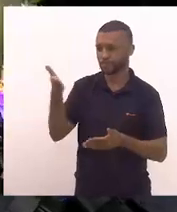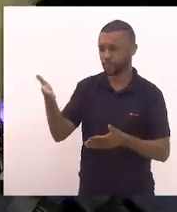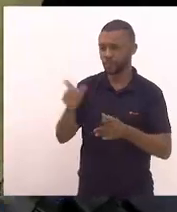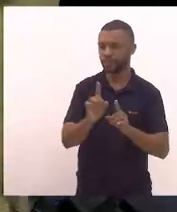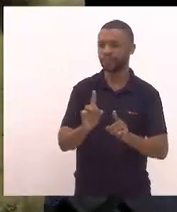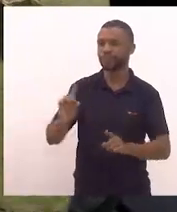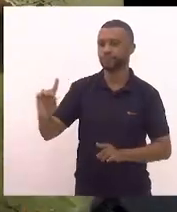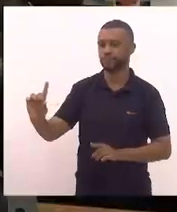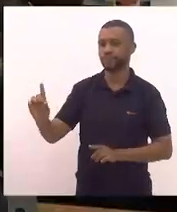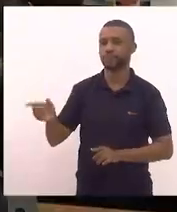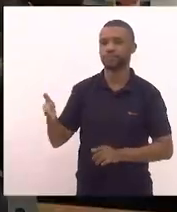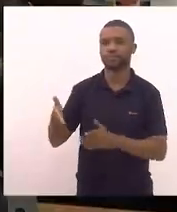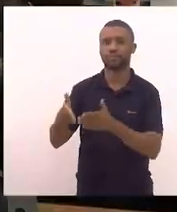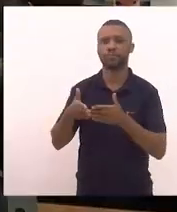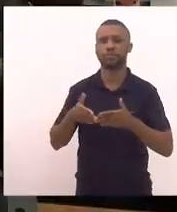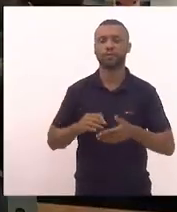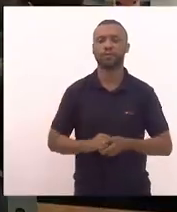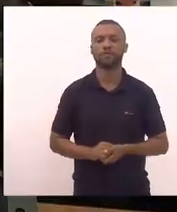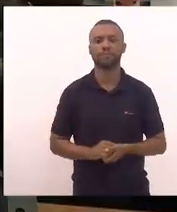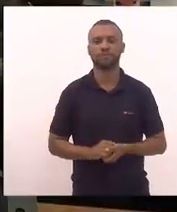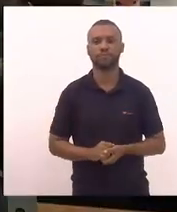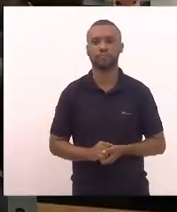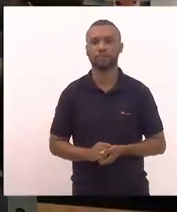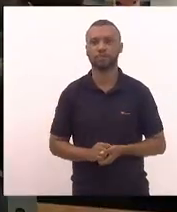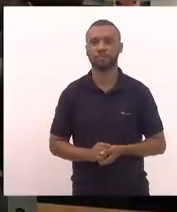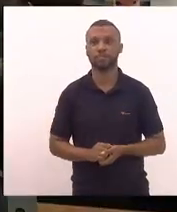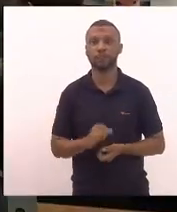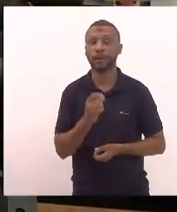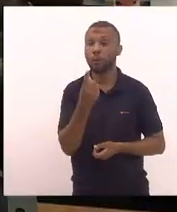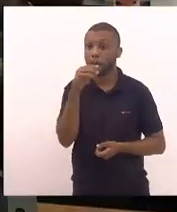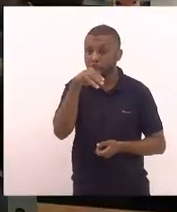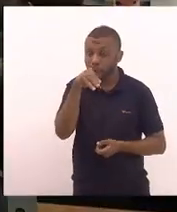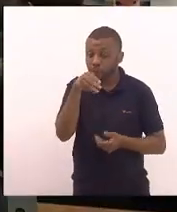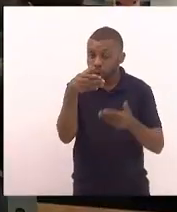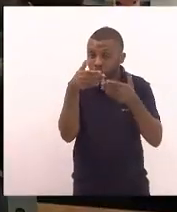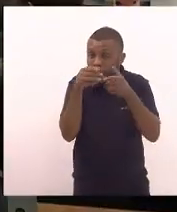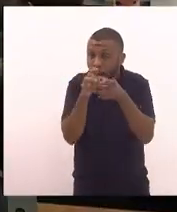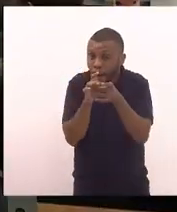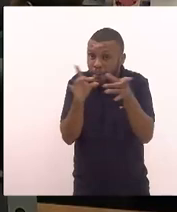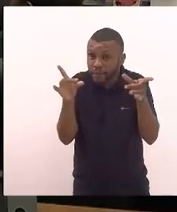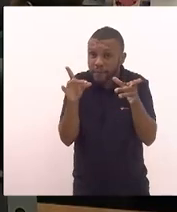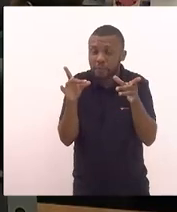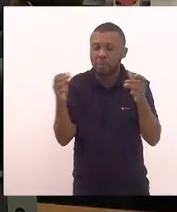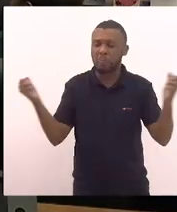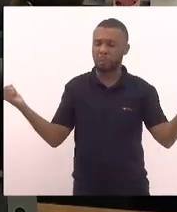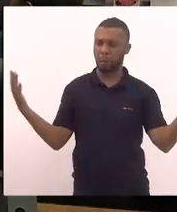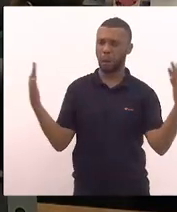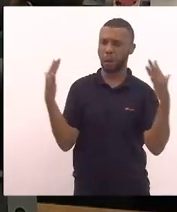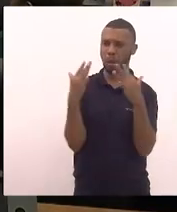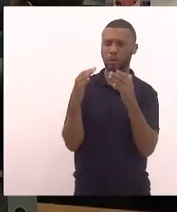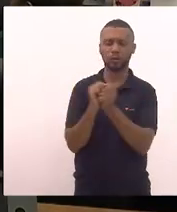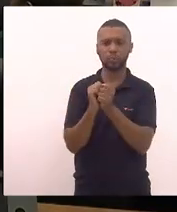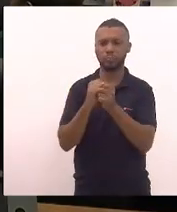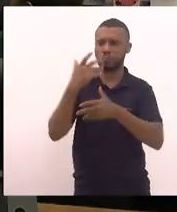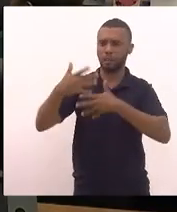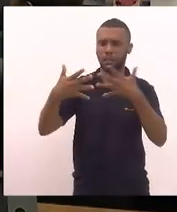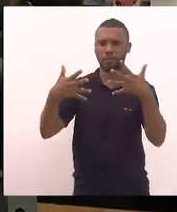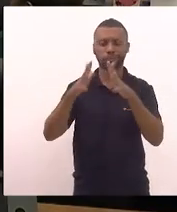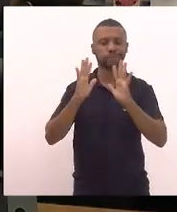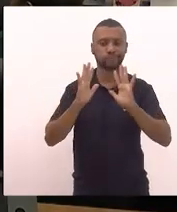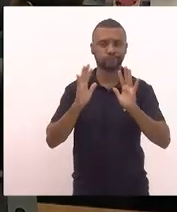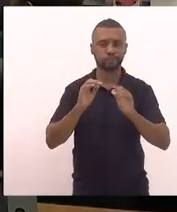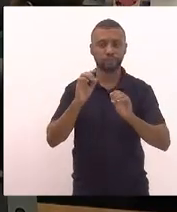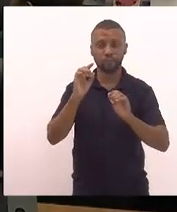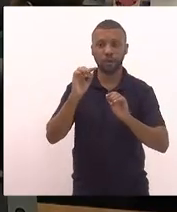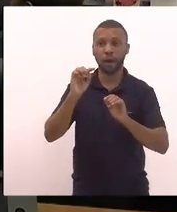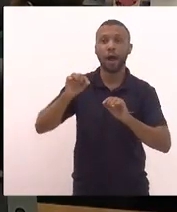lado. Ah, deixa comigo. Se eu abrir um minuto aqui, vai ser todo mundo. Vou agradecer por todas. A próxima,